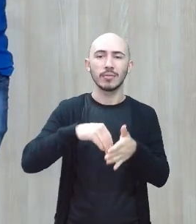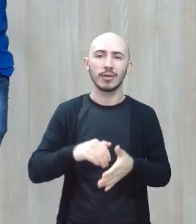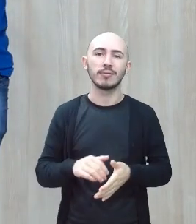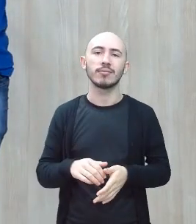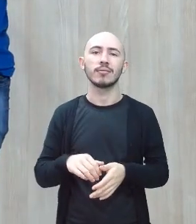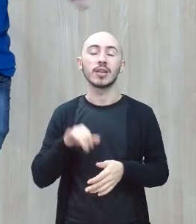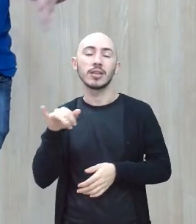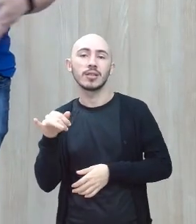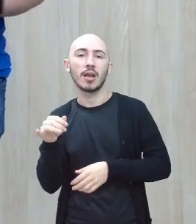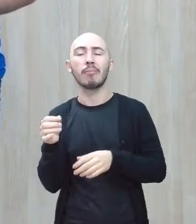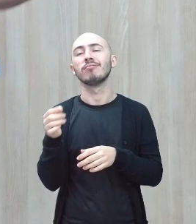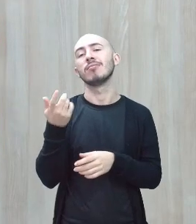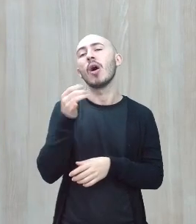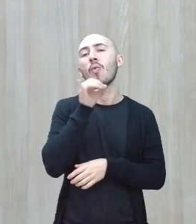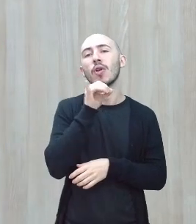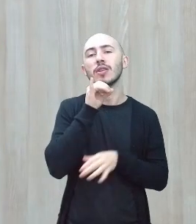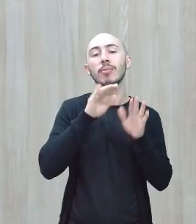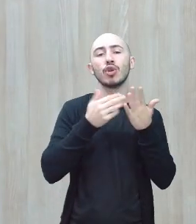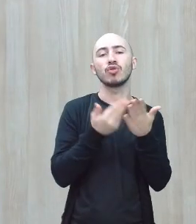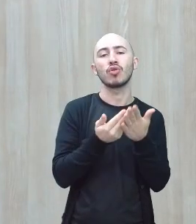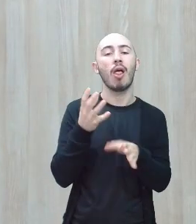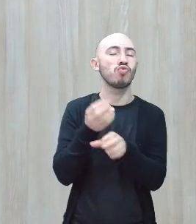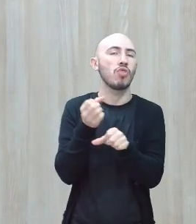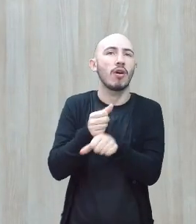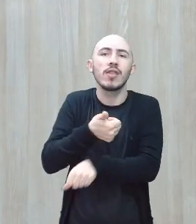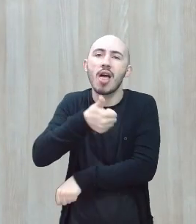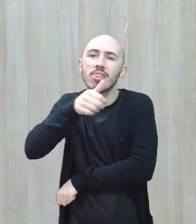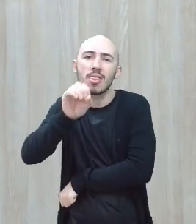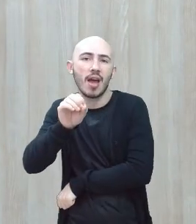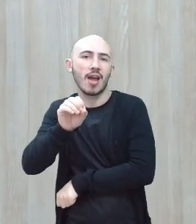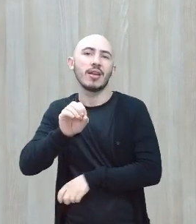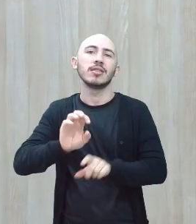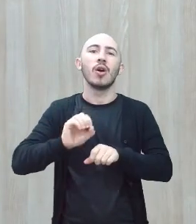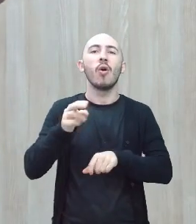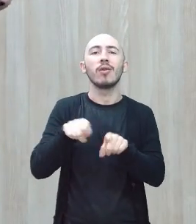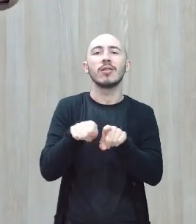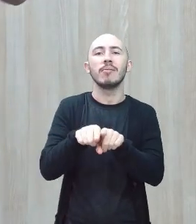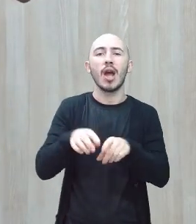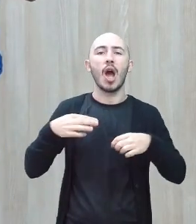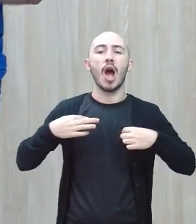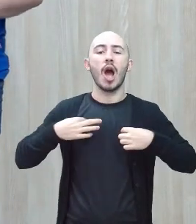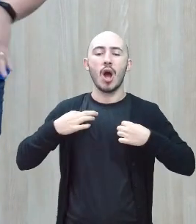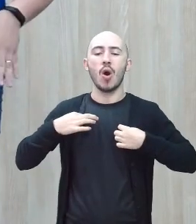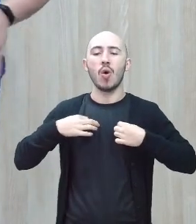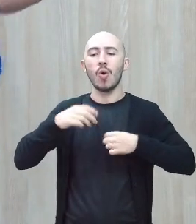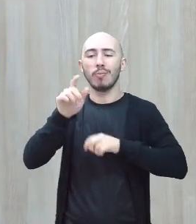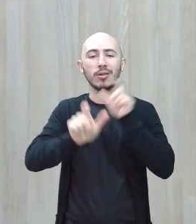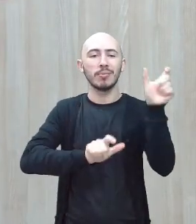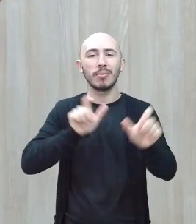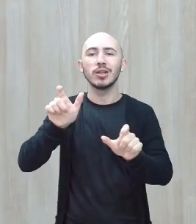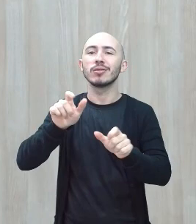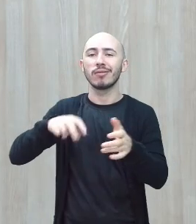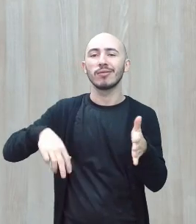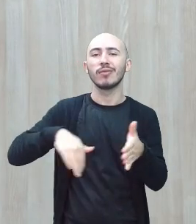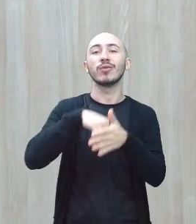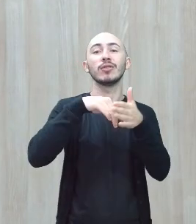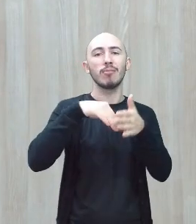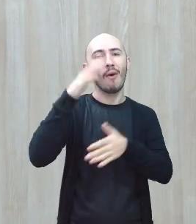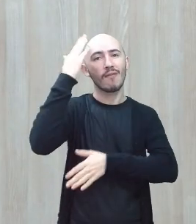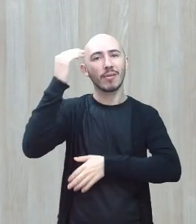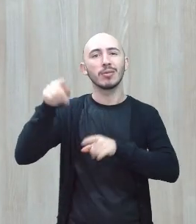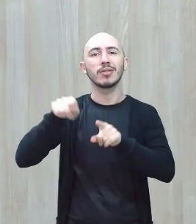nota 10 na escola, você é um cara 10, né? 10 da camisa dos grandes craques, né? Pelé é daqui, Zico também foi